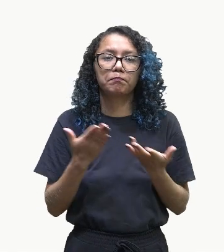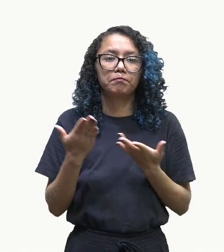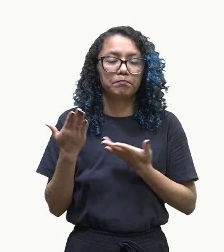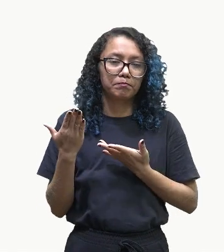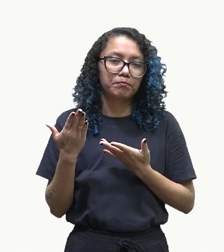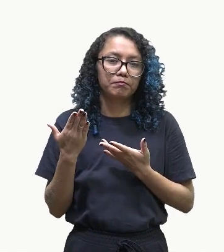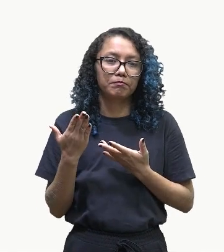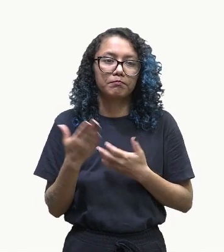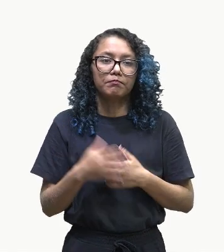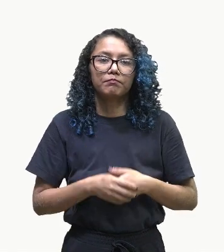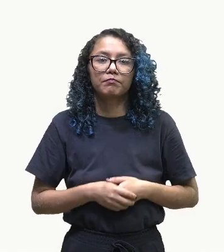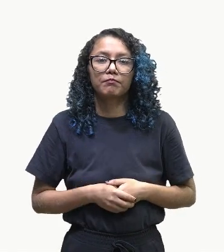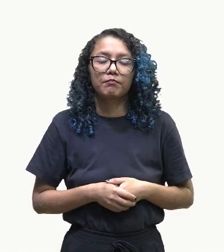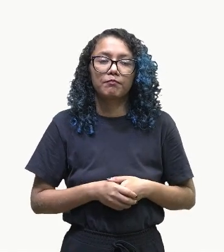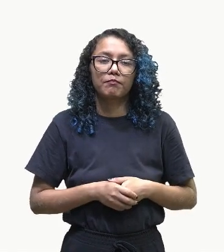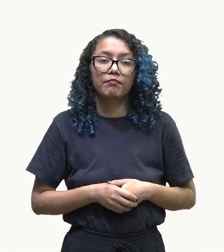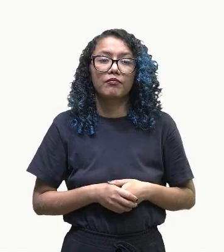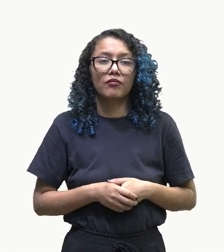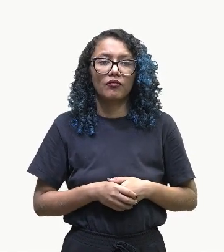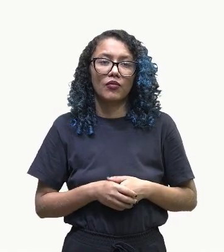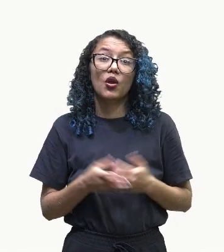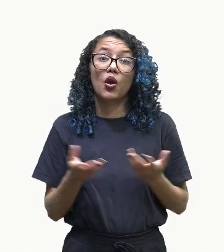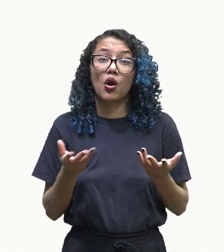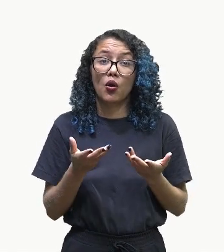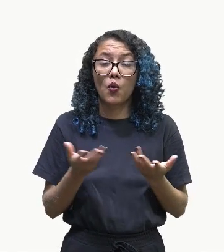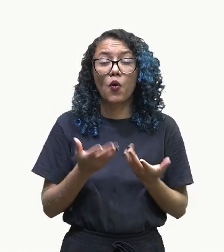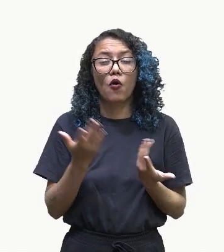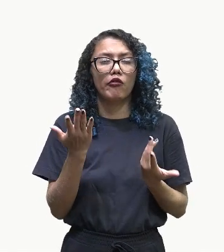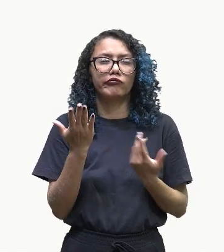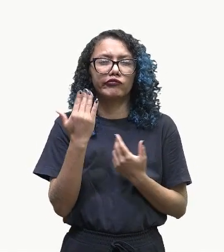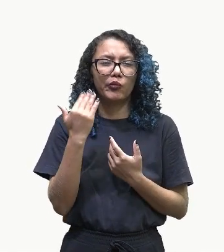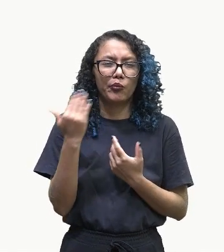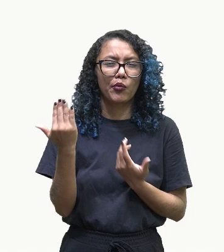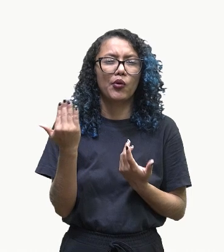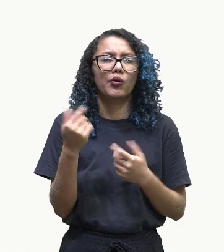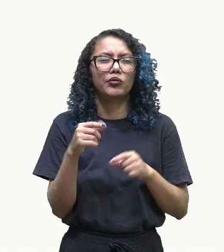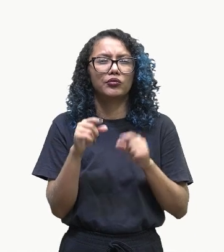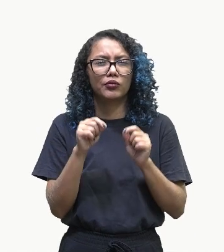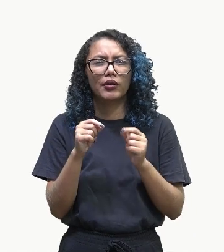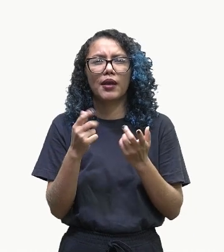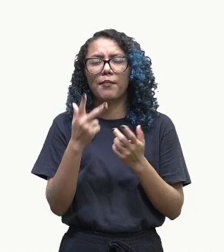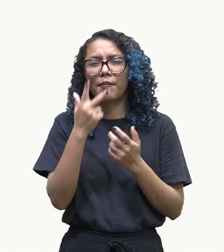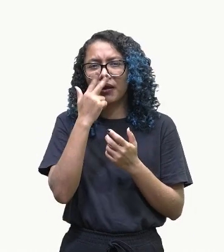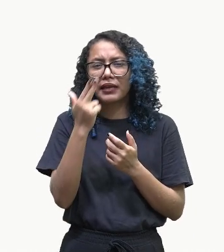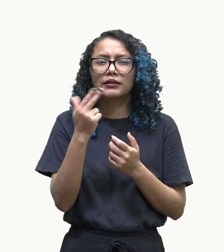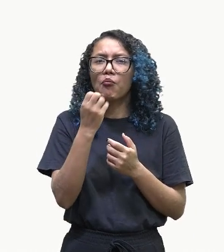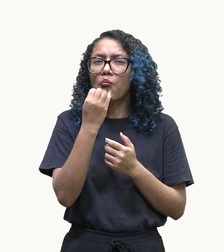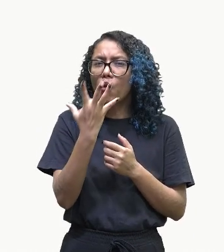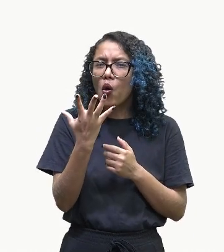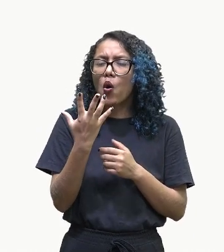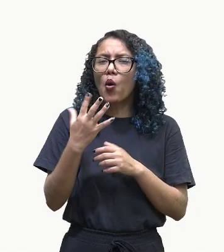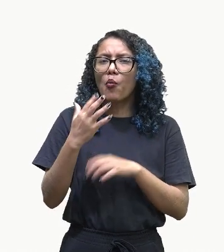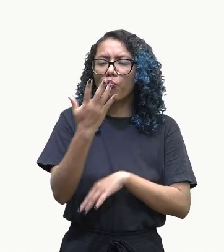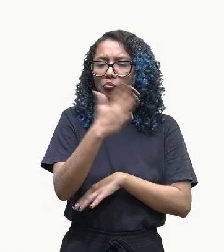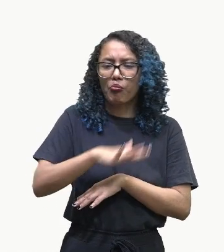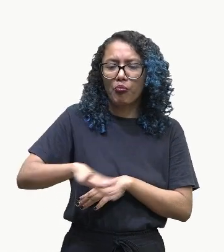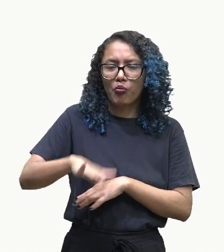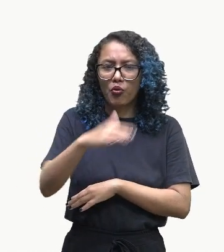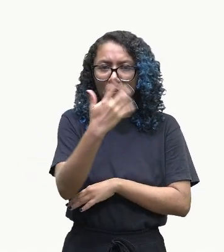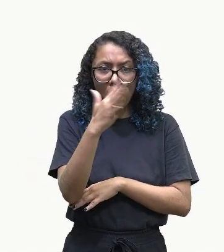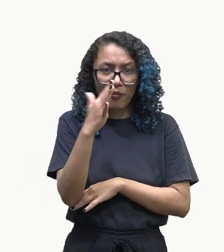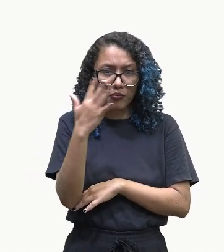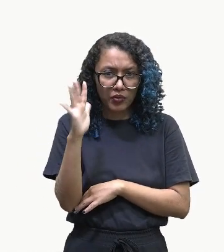Então está na moda, né? Ele é ecologicamente correto. Muita gente se mueve por las ciudades